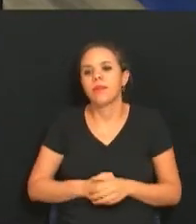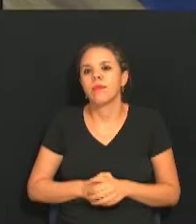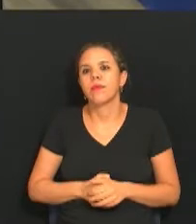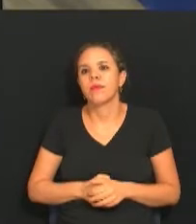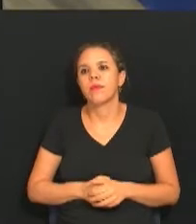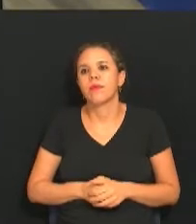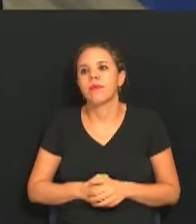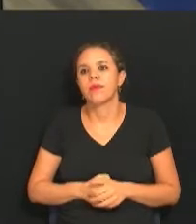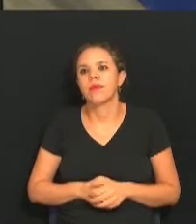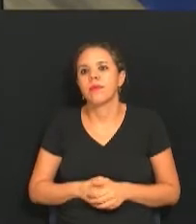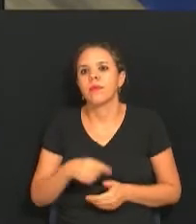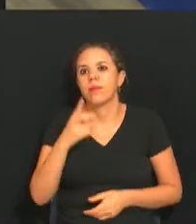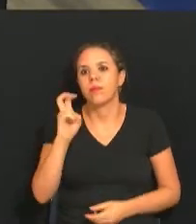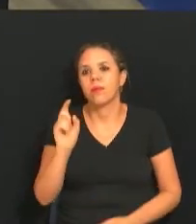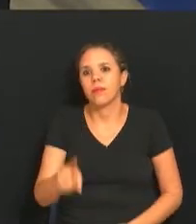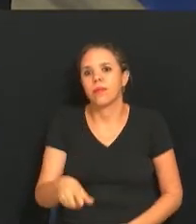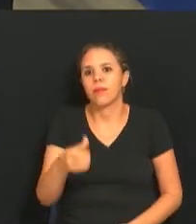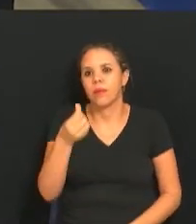só,